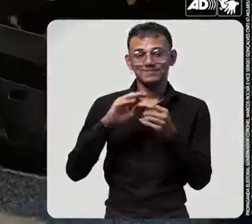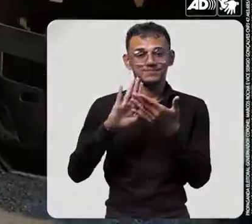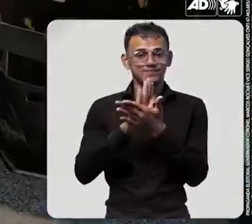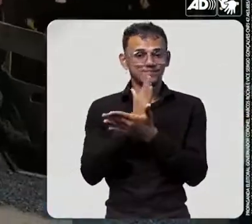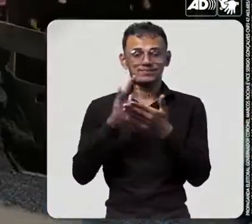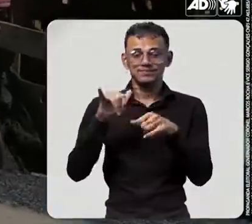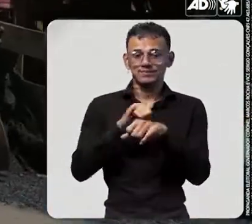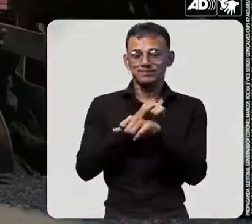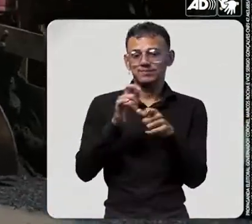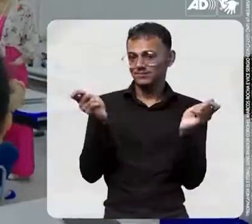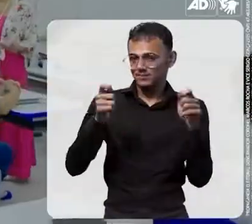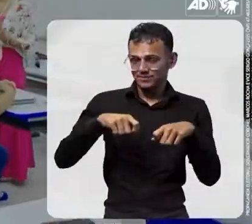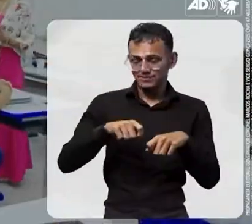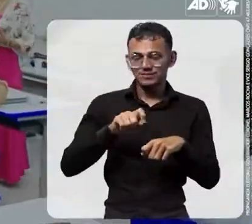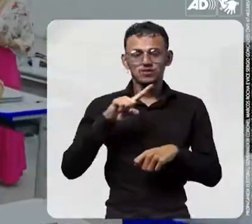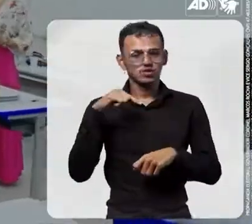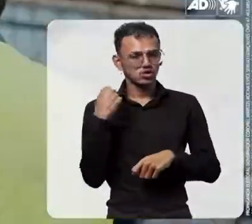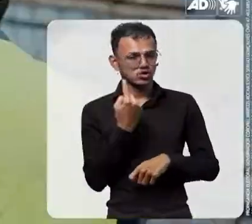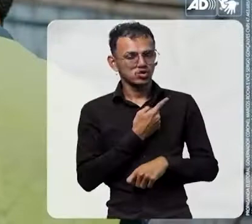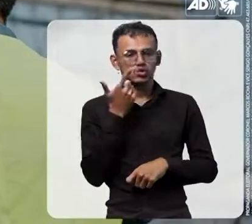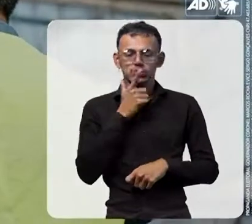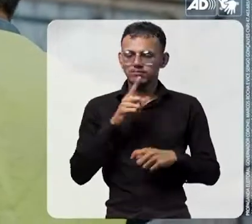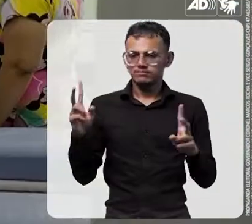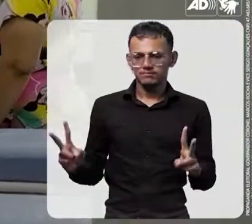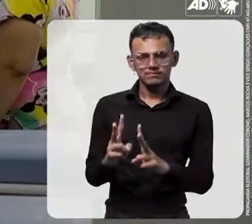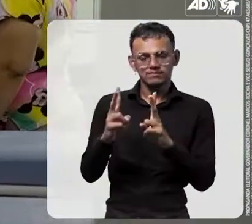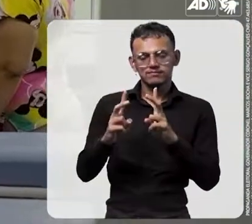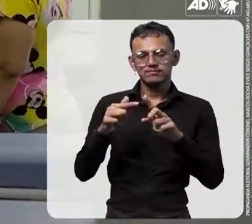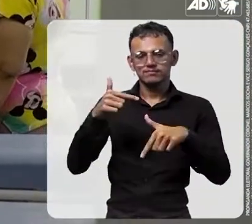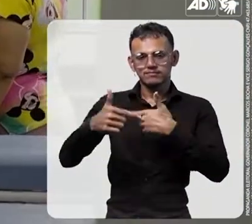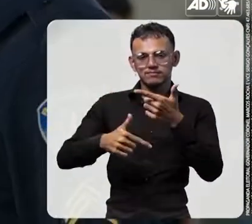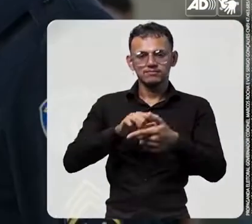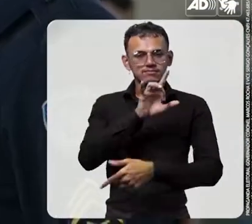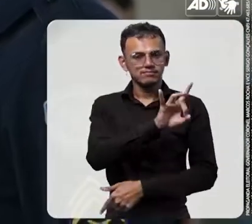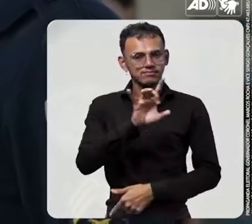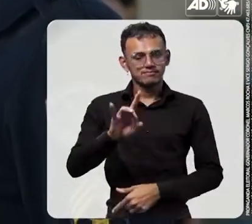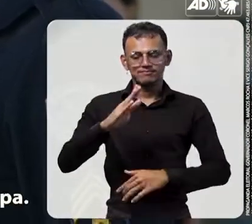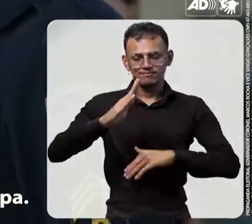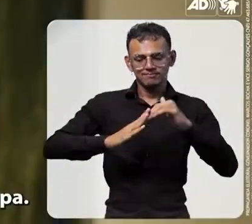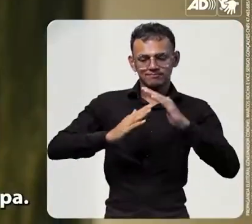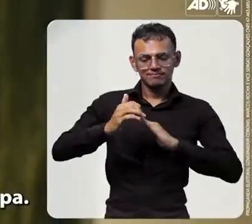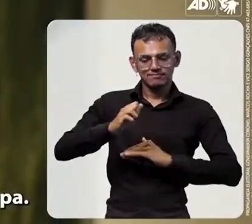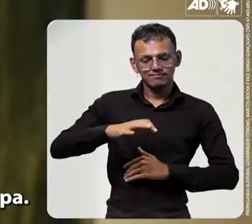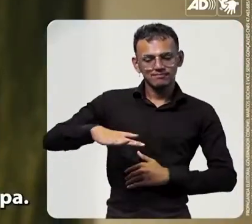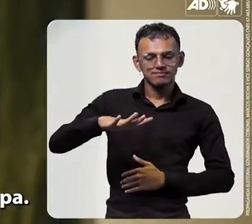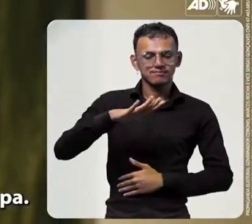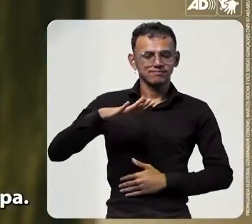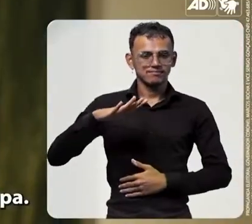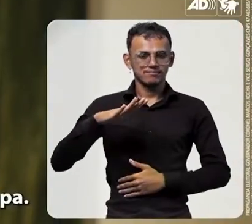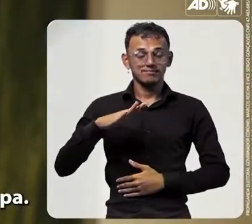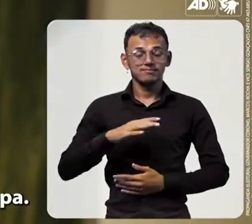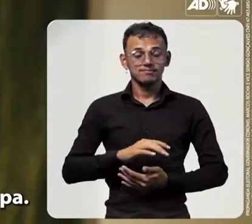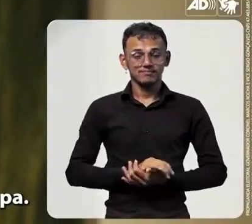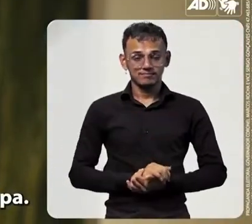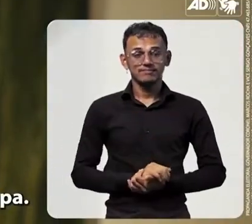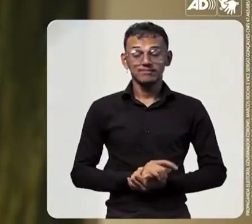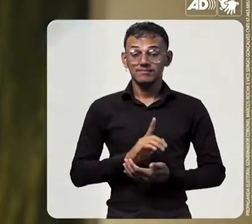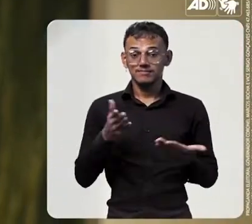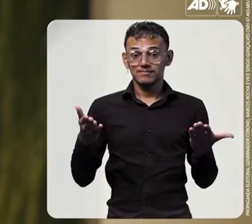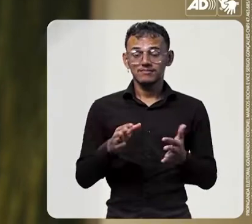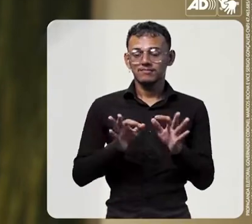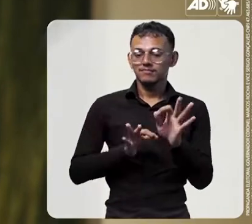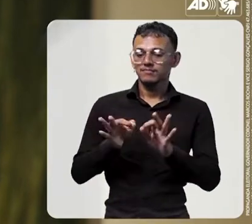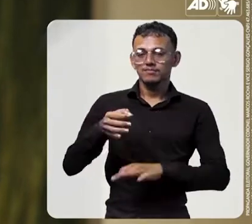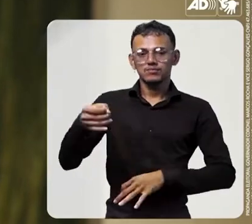condições possíveis, soubemos reconhecer e valorizar o trabalho de cada um de vocês. Agora, nos preparamos para uma nova